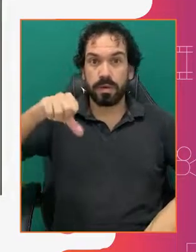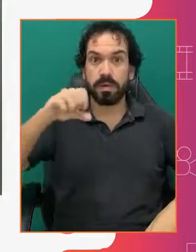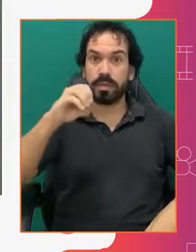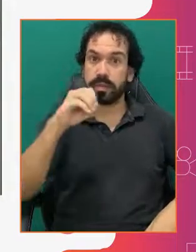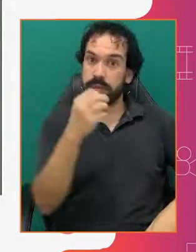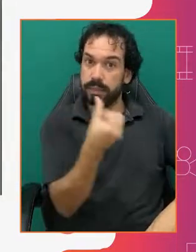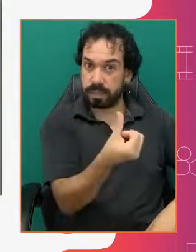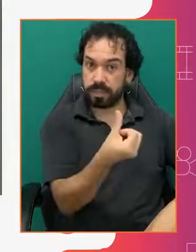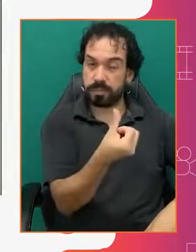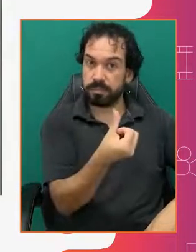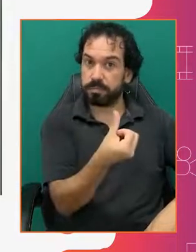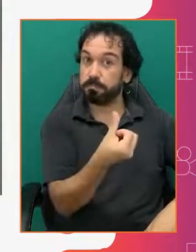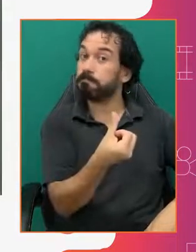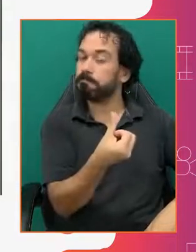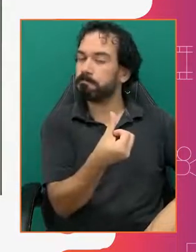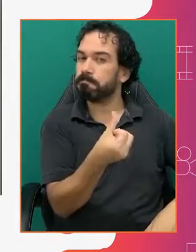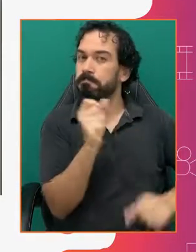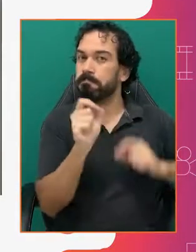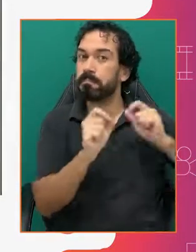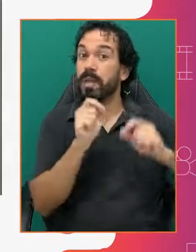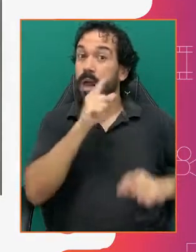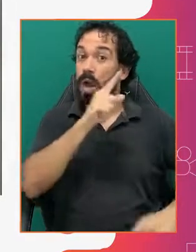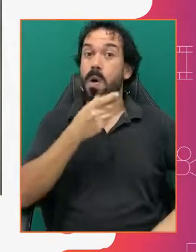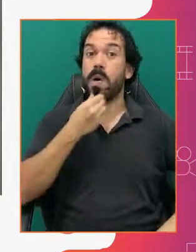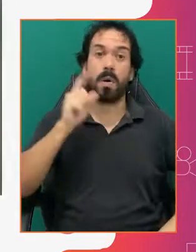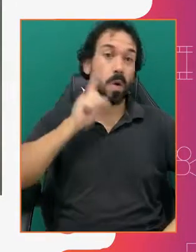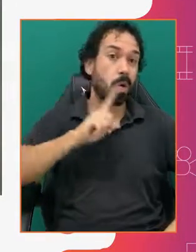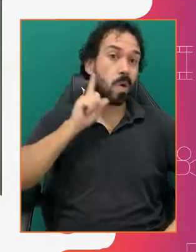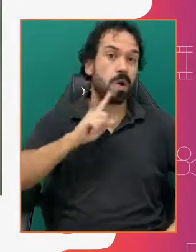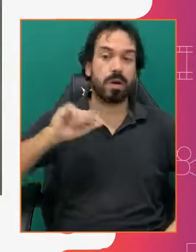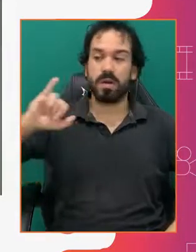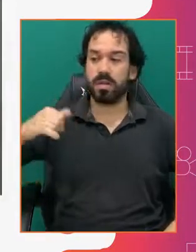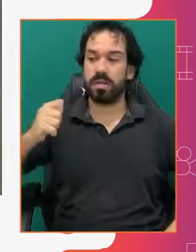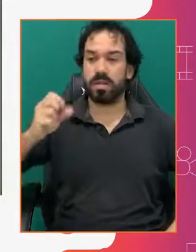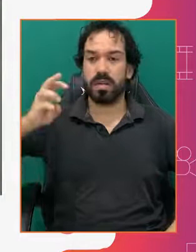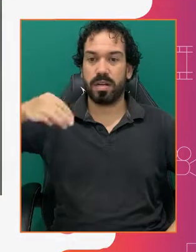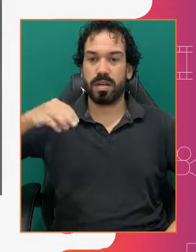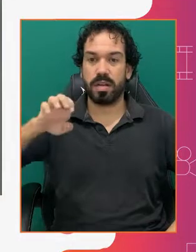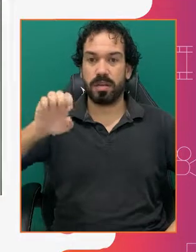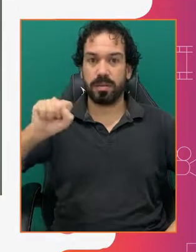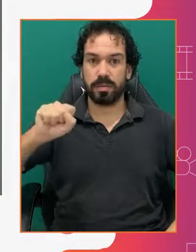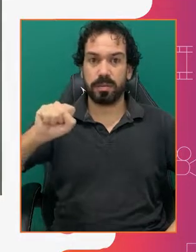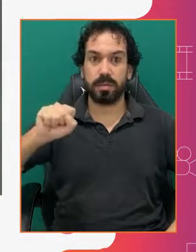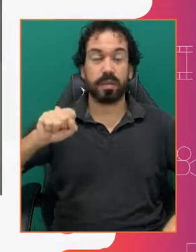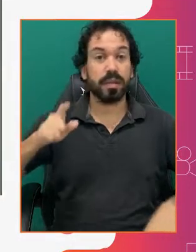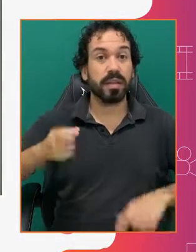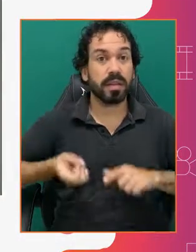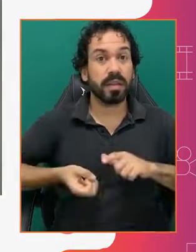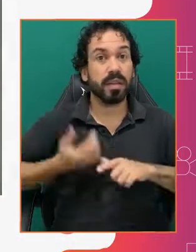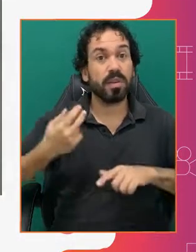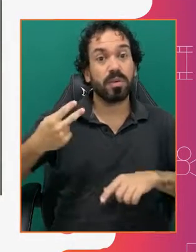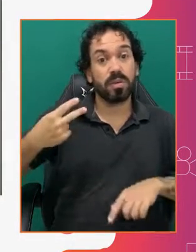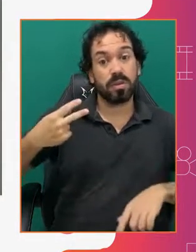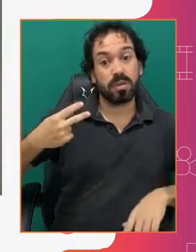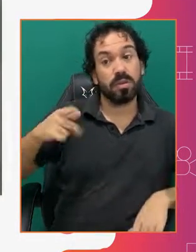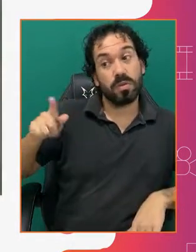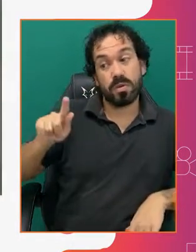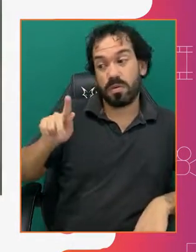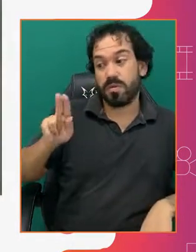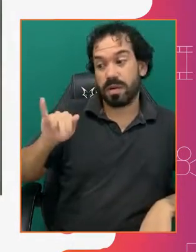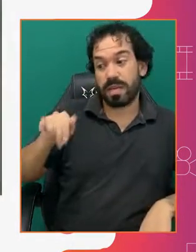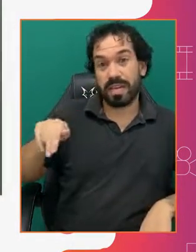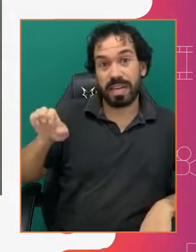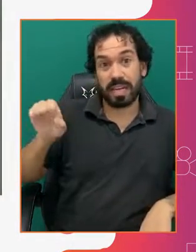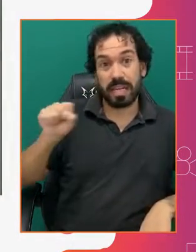1906, quando o estadunidense James Sturge Blackton produziu, segundo o Guinness,